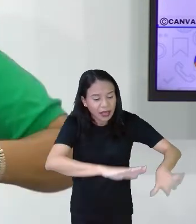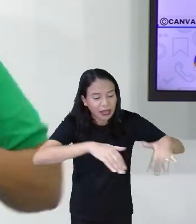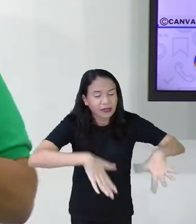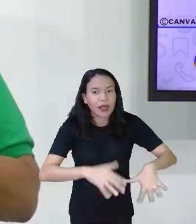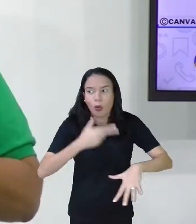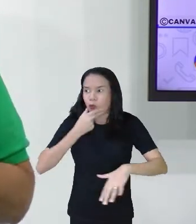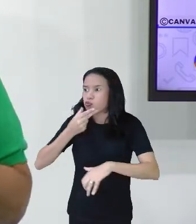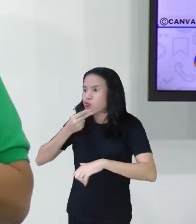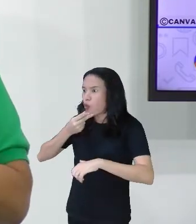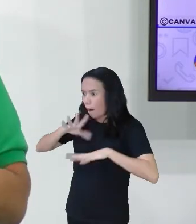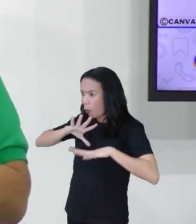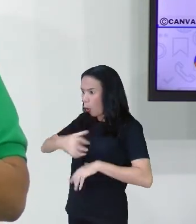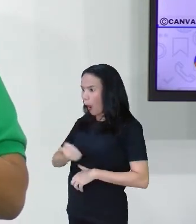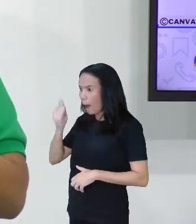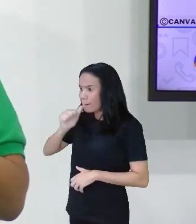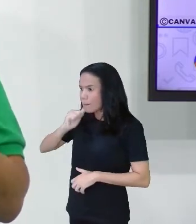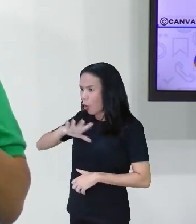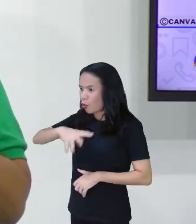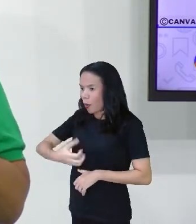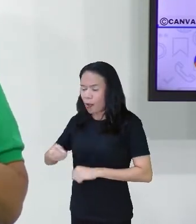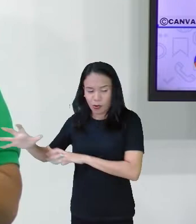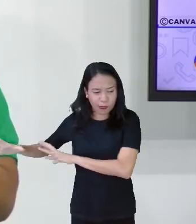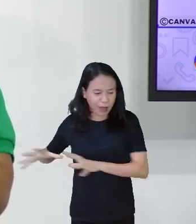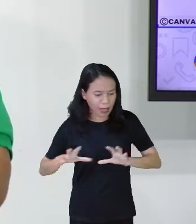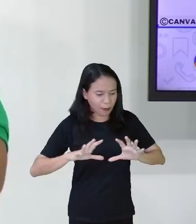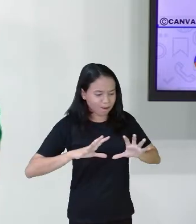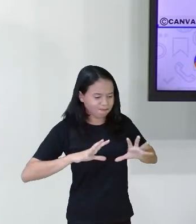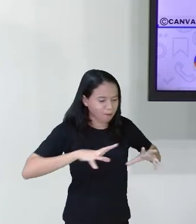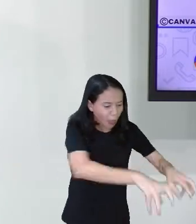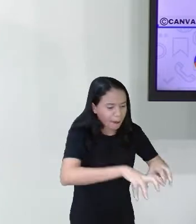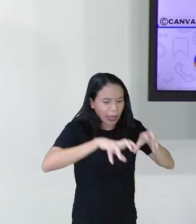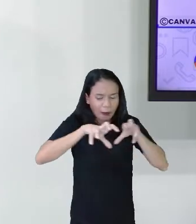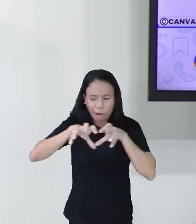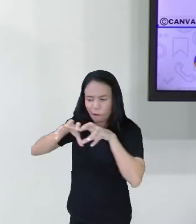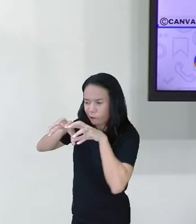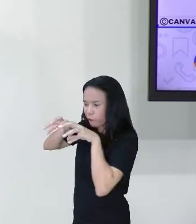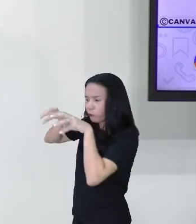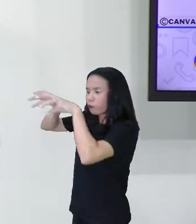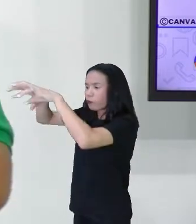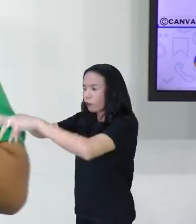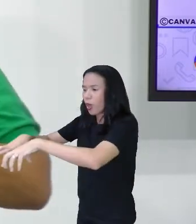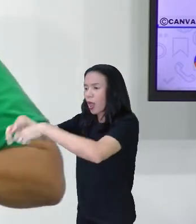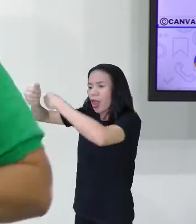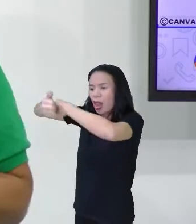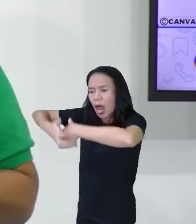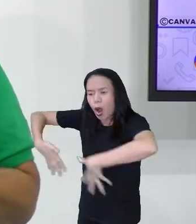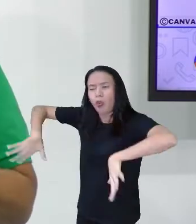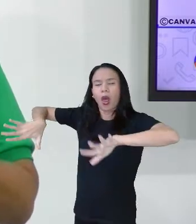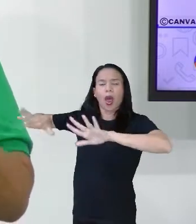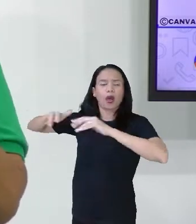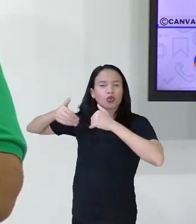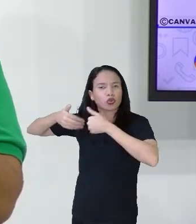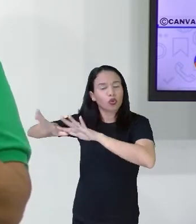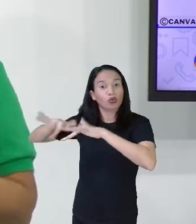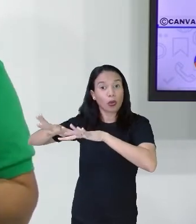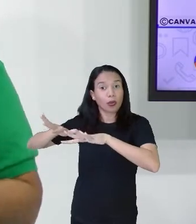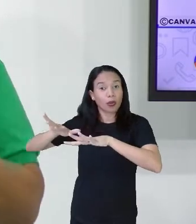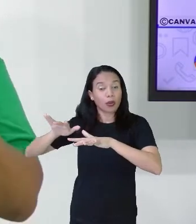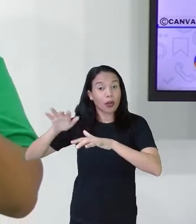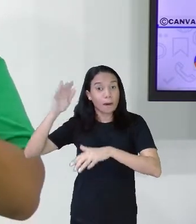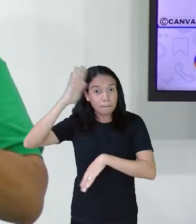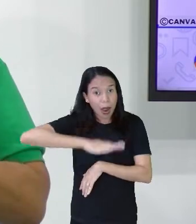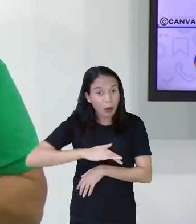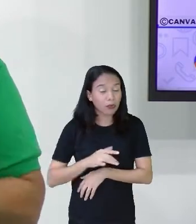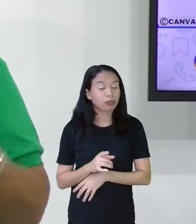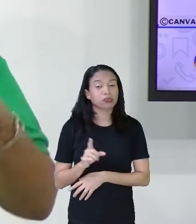homem corajoso, aquela mulher corajosa para pegar, eu não faria, né? Tira de dentro de casa, coloca na natureza e ele, em vez de lhe fazer mal, ele